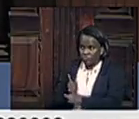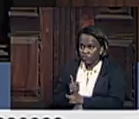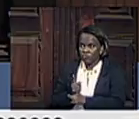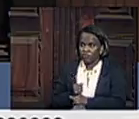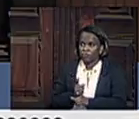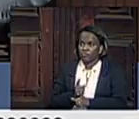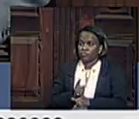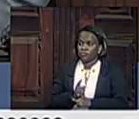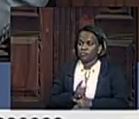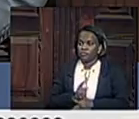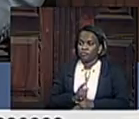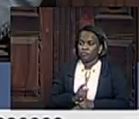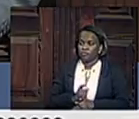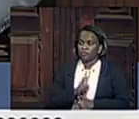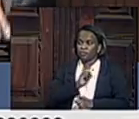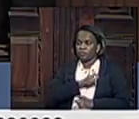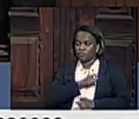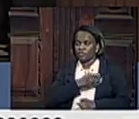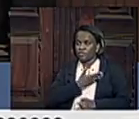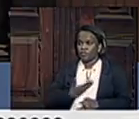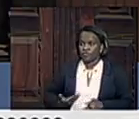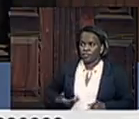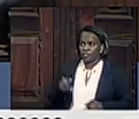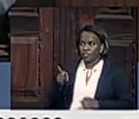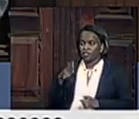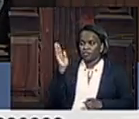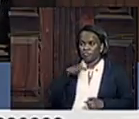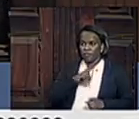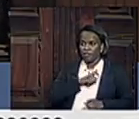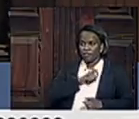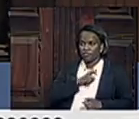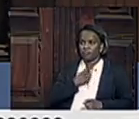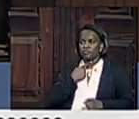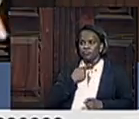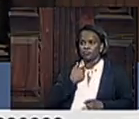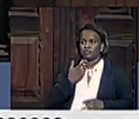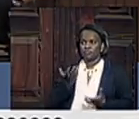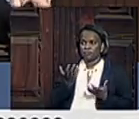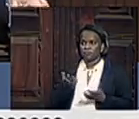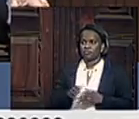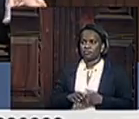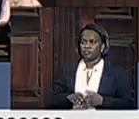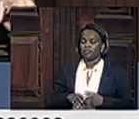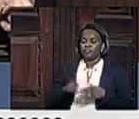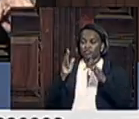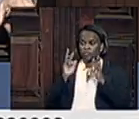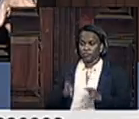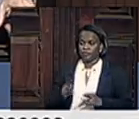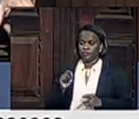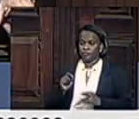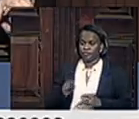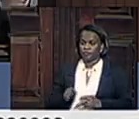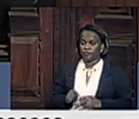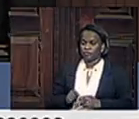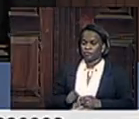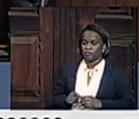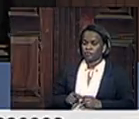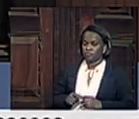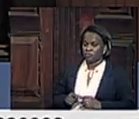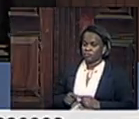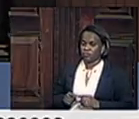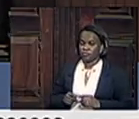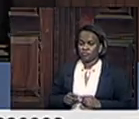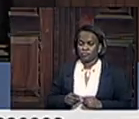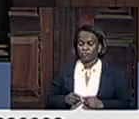a índole do governo, a natureza do governo. Da mesma forma como manda